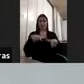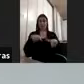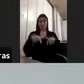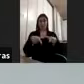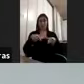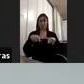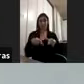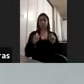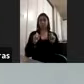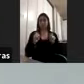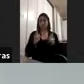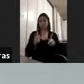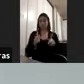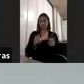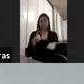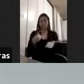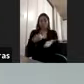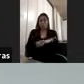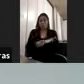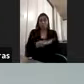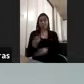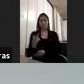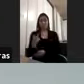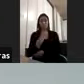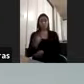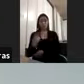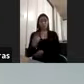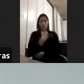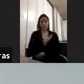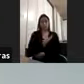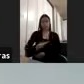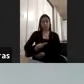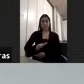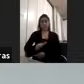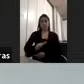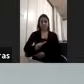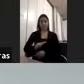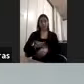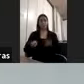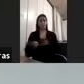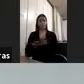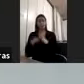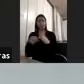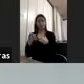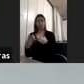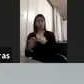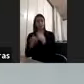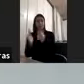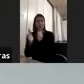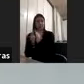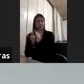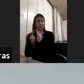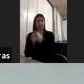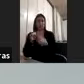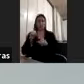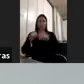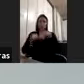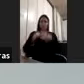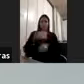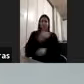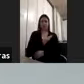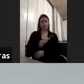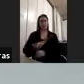indústria Renault. E passaram-se vários governos. Governo Lerner, governo Requião,